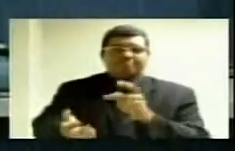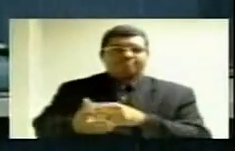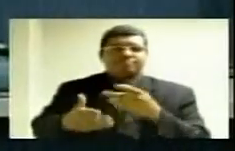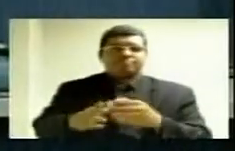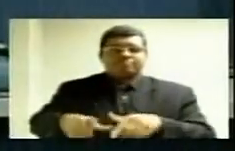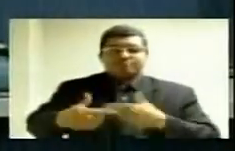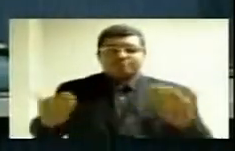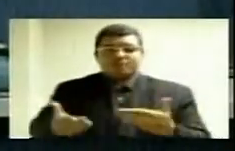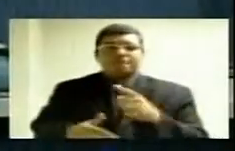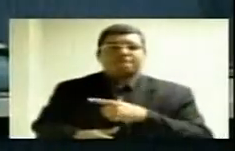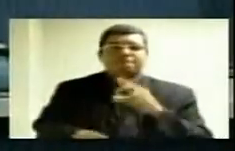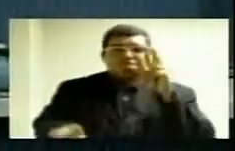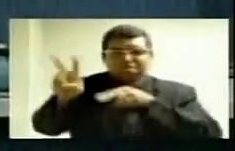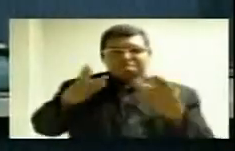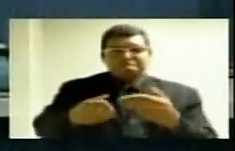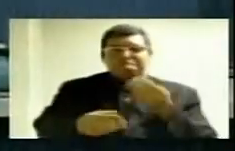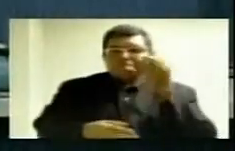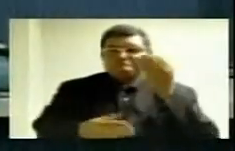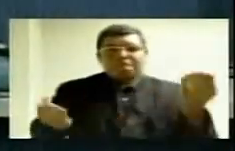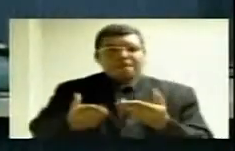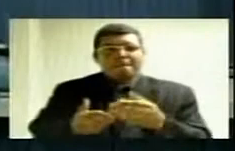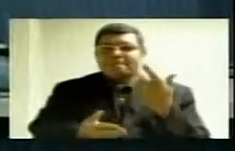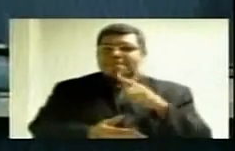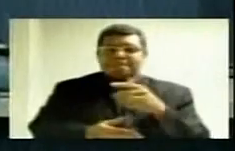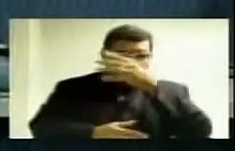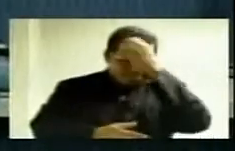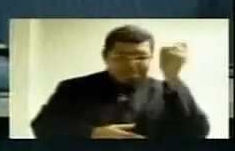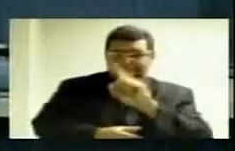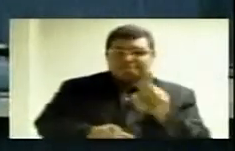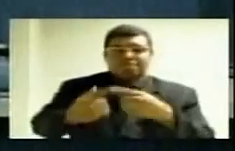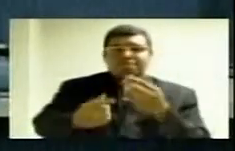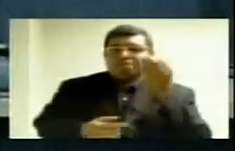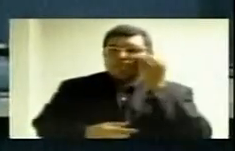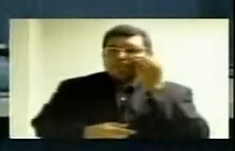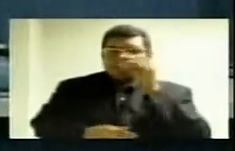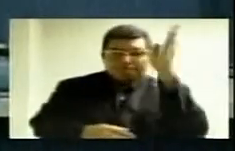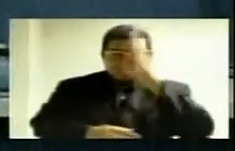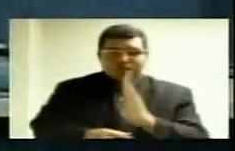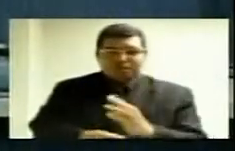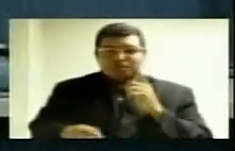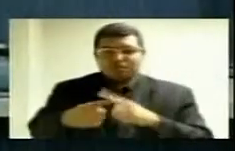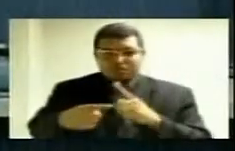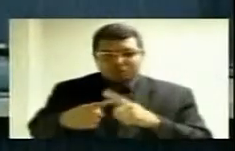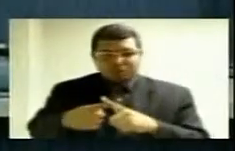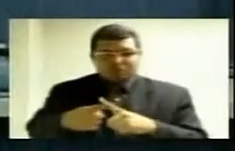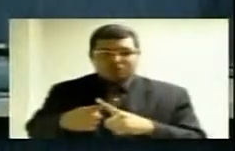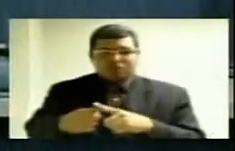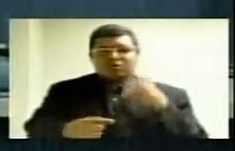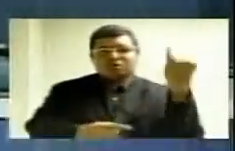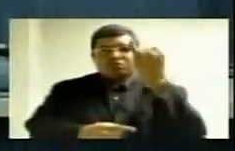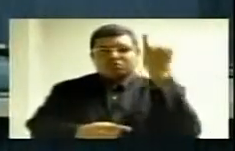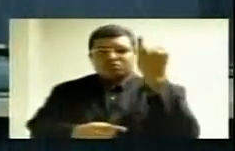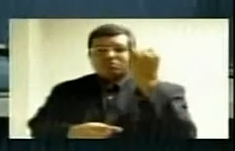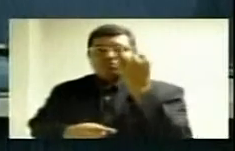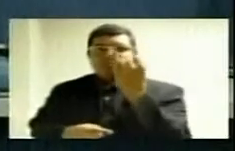é oportunista e inviabilizou o interesse que não é do Amazonas, mas é o interesse do país por conta da